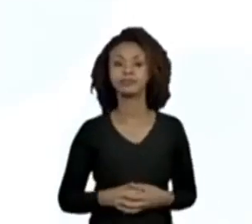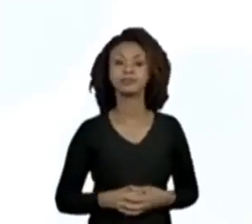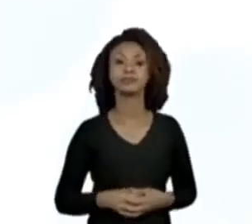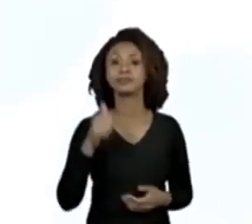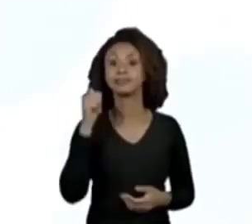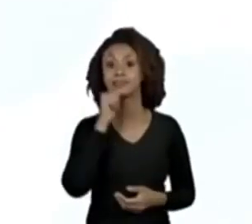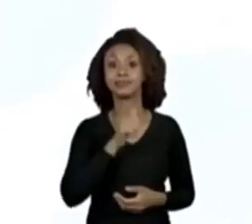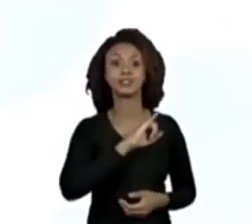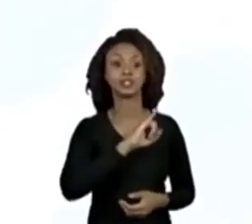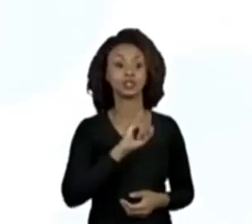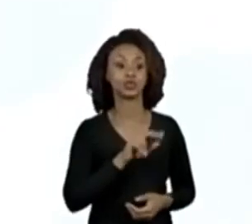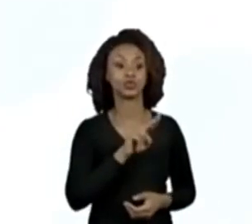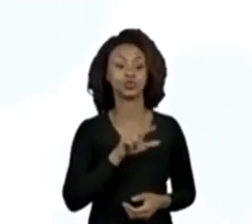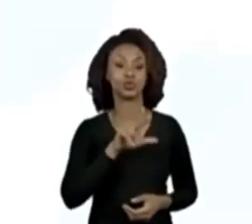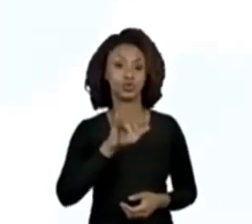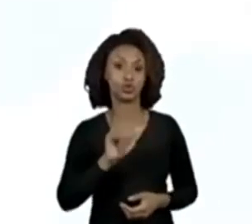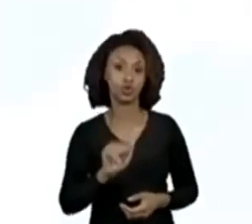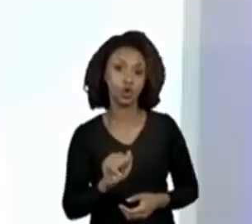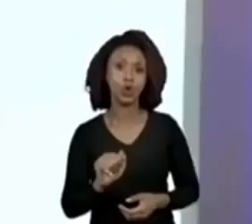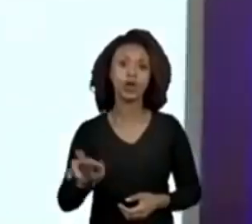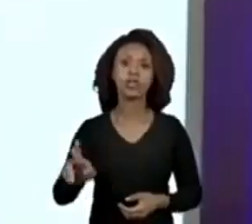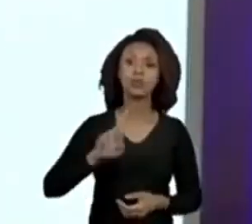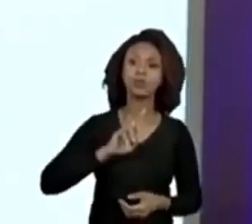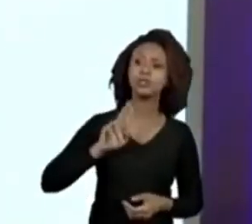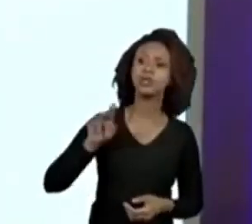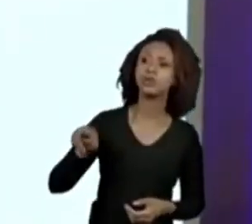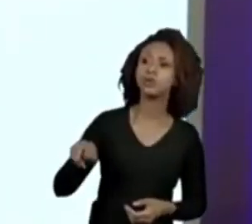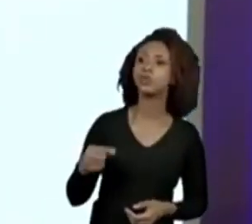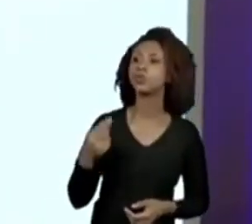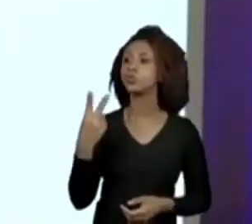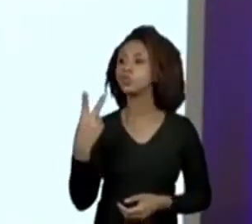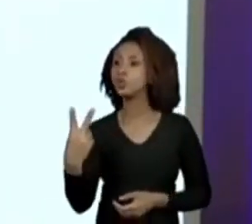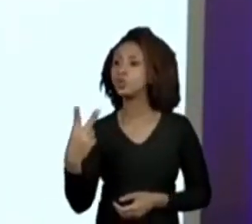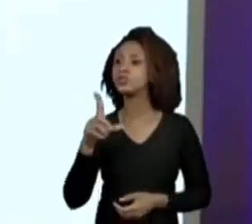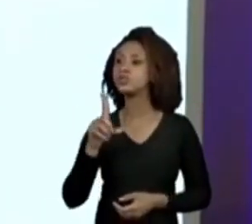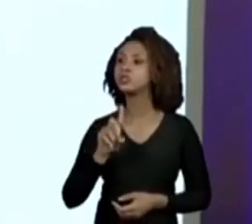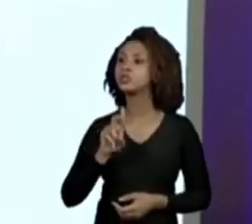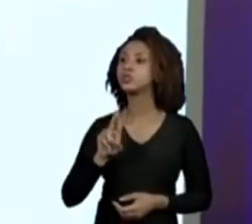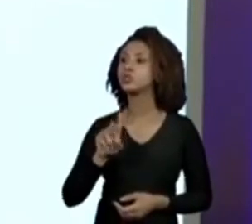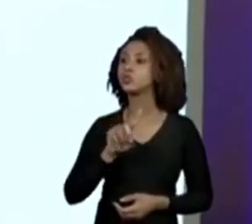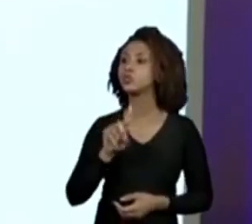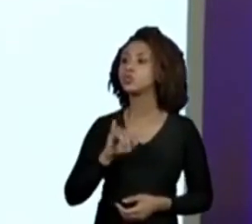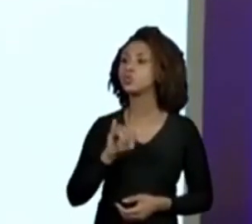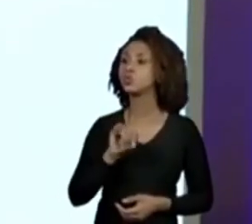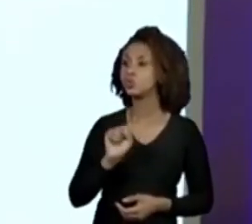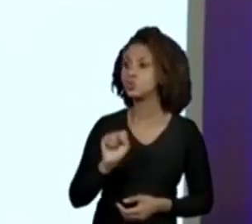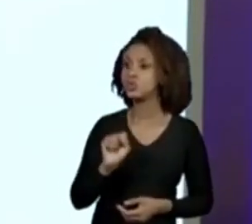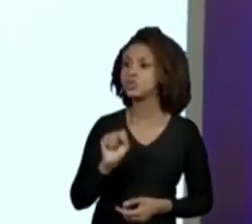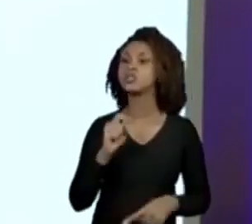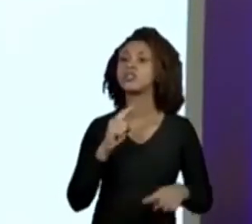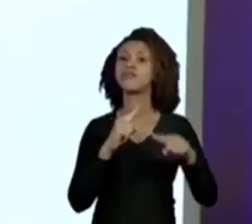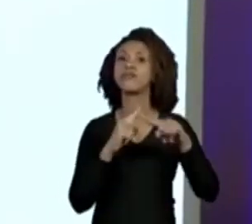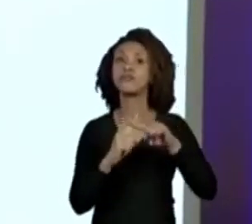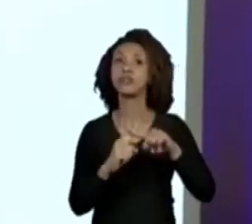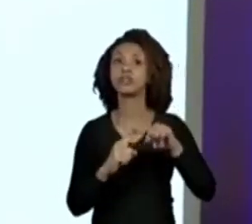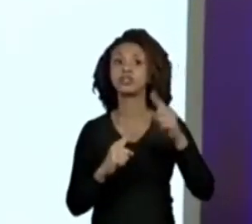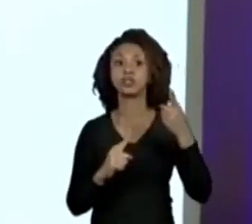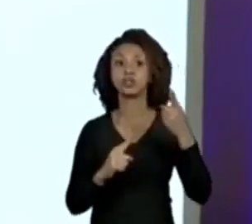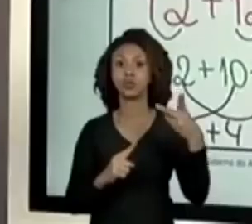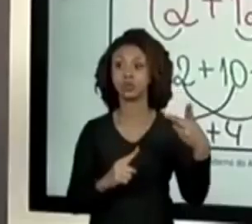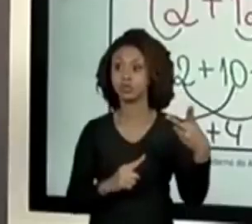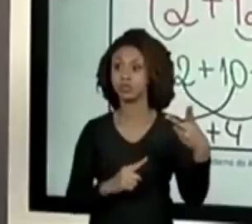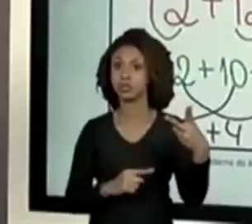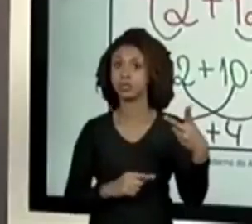Júlia disse duas dúzias, né? É, vezes 12.